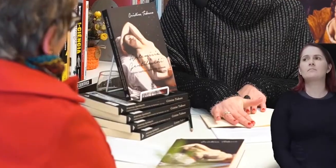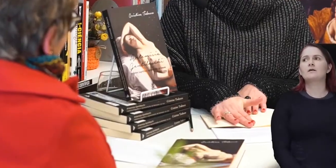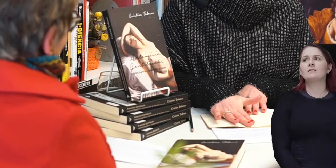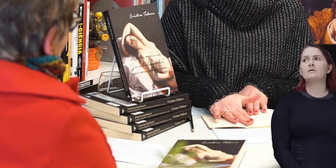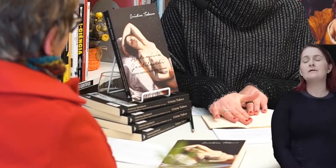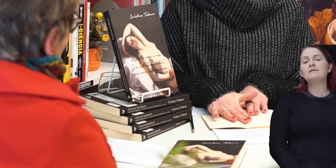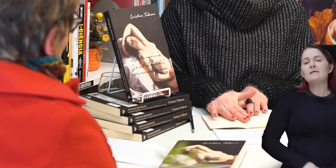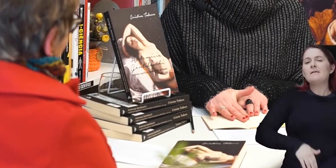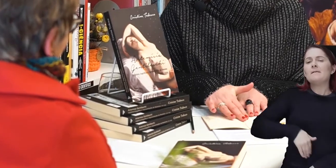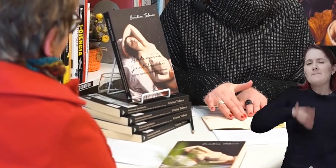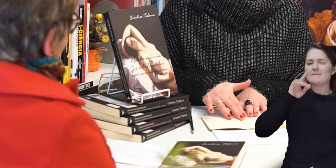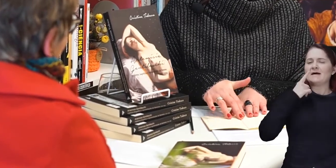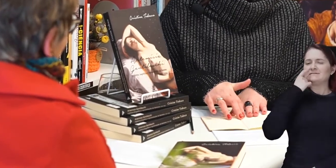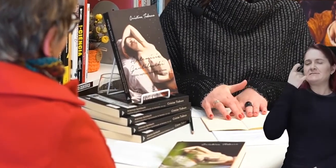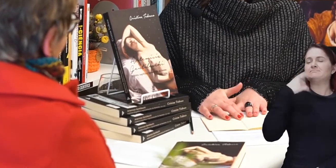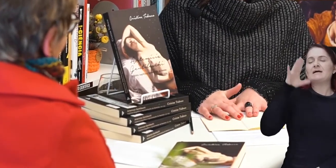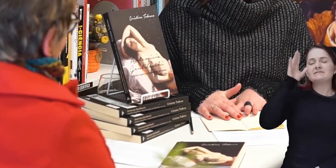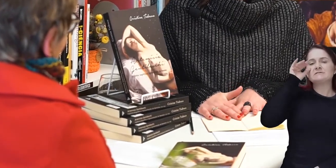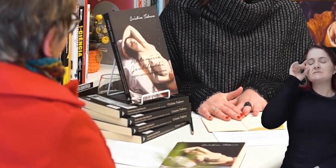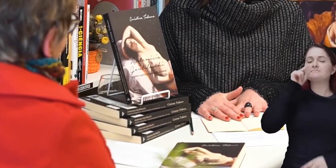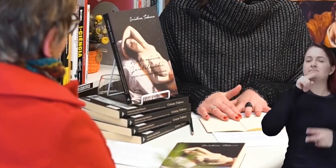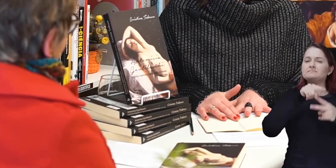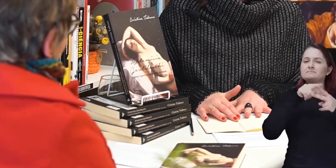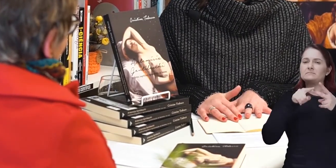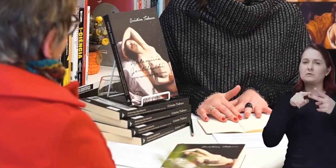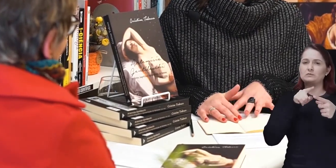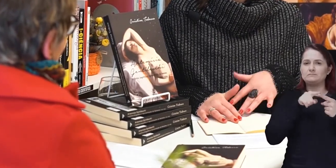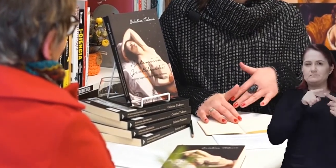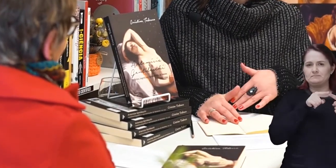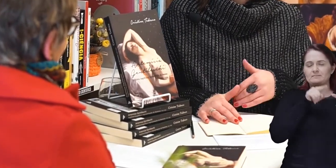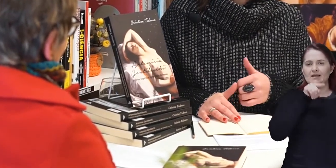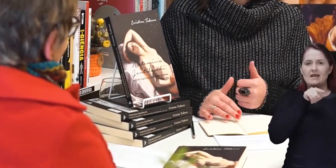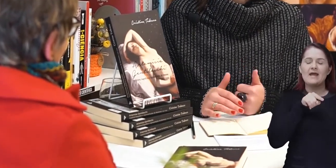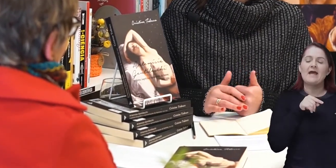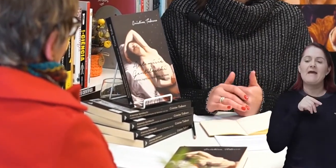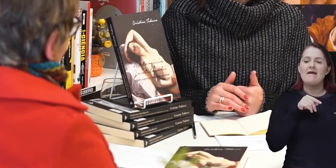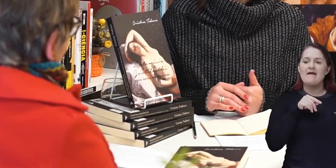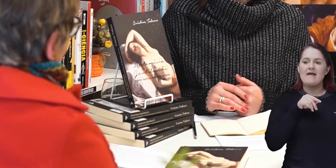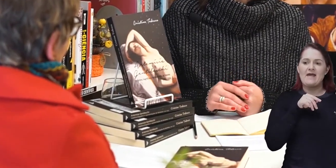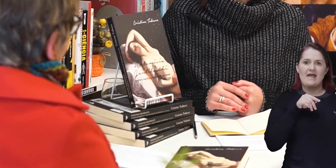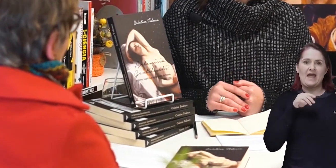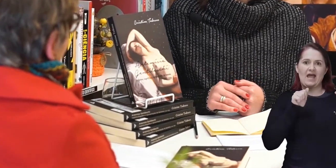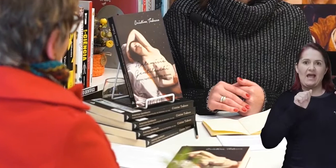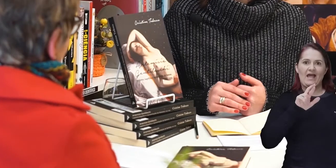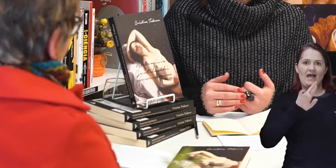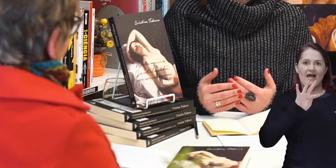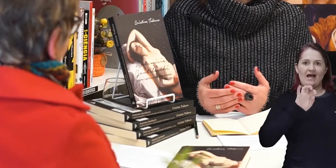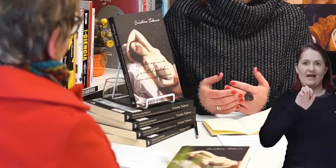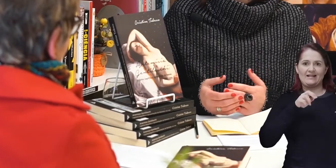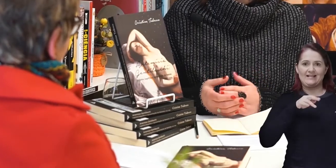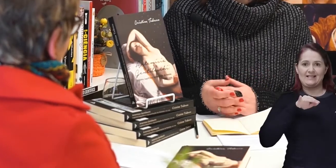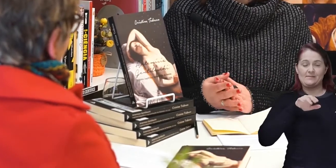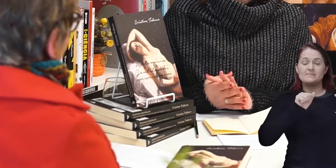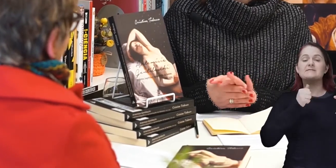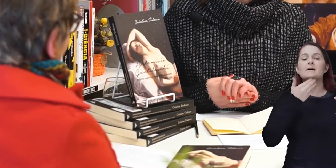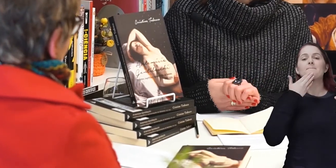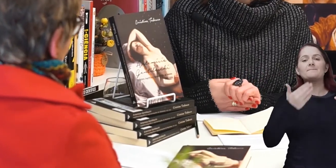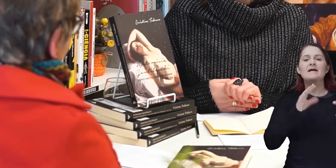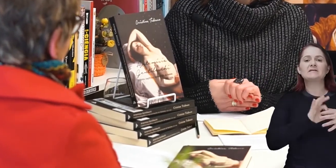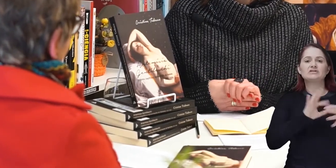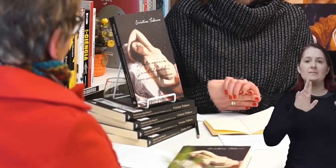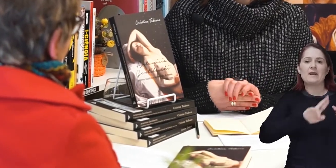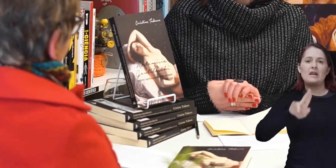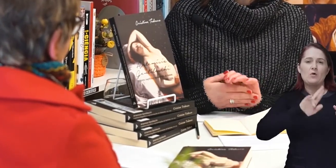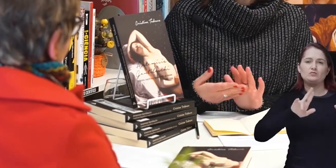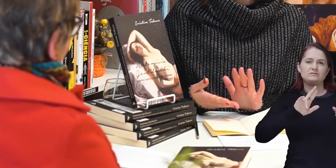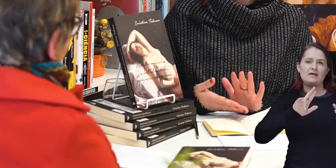As mais estranhas, mais curiosas, tiveram duas na realidade. Uma que a Artemisia pede autorização para o porte de